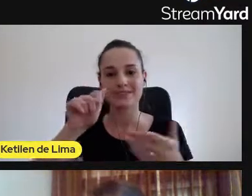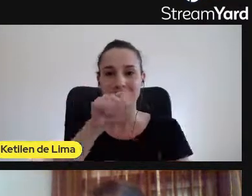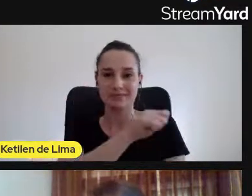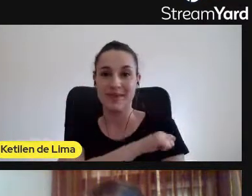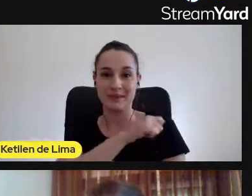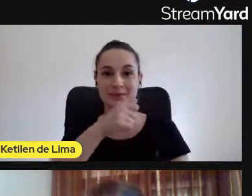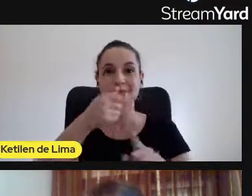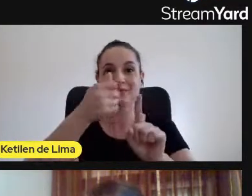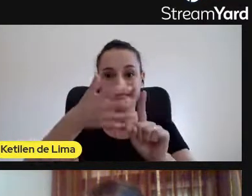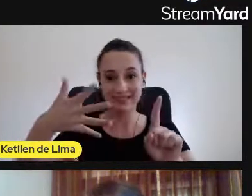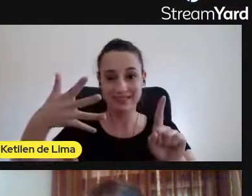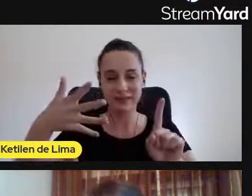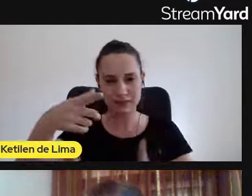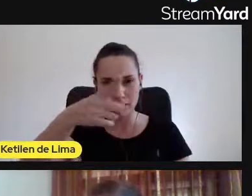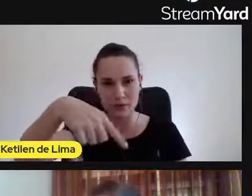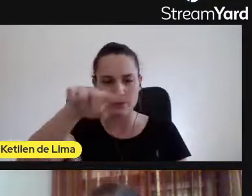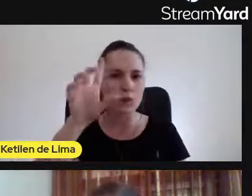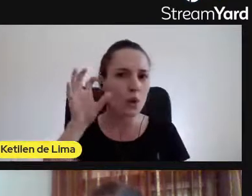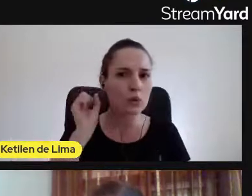Vocês estão me escutando?